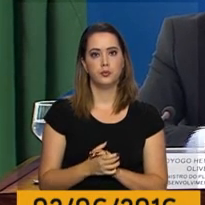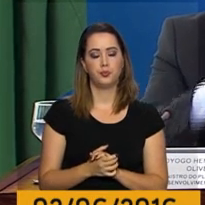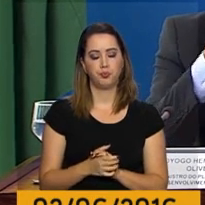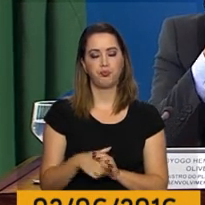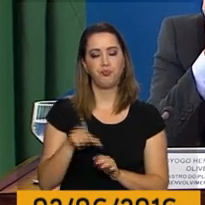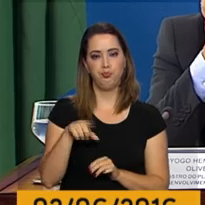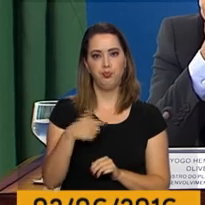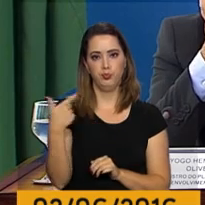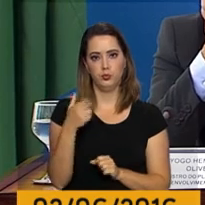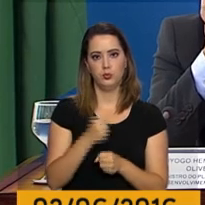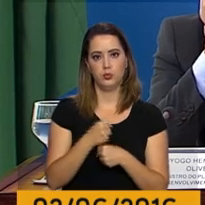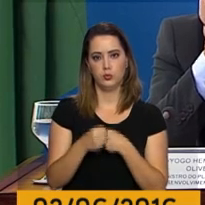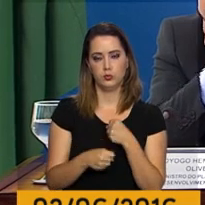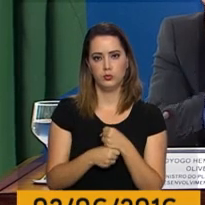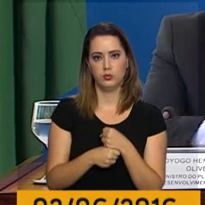São dois ângulos.